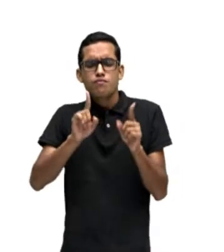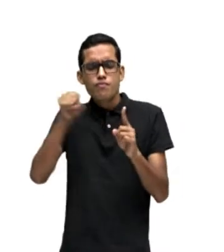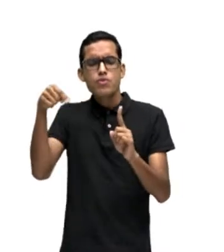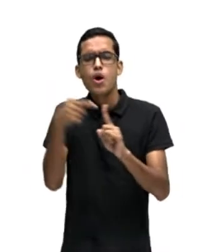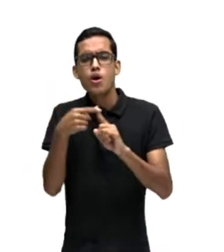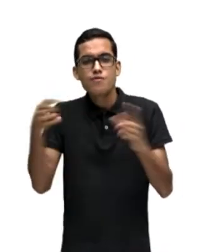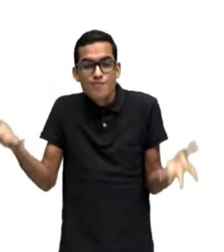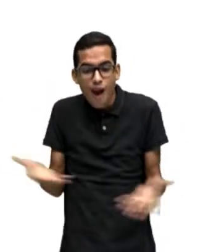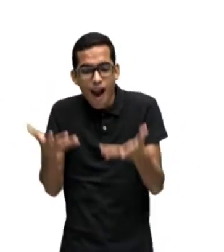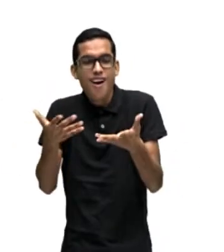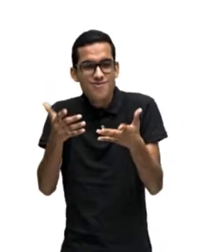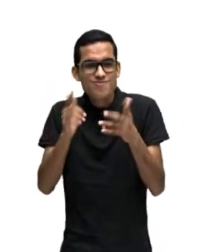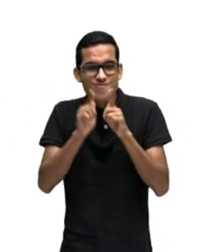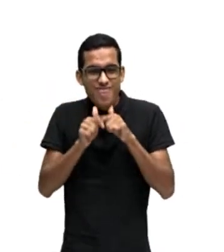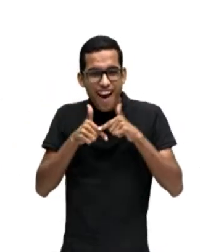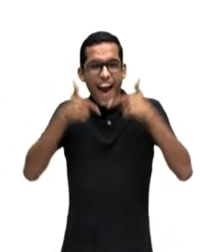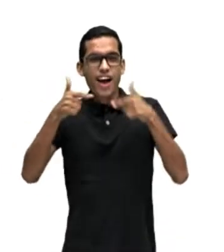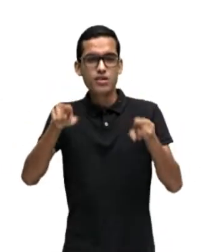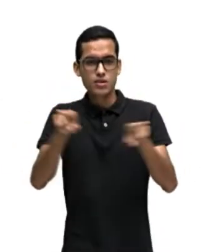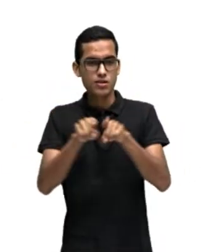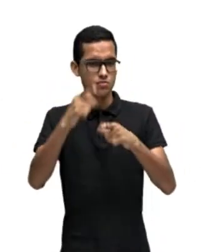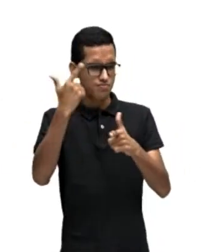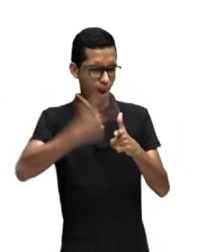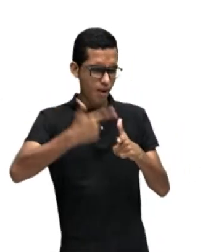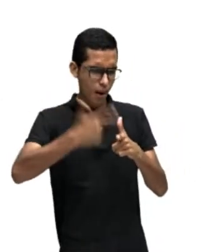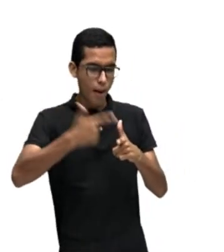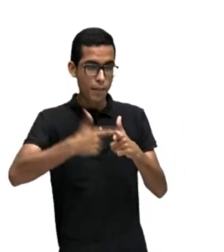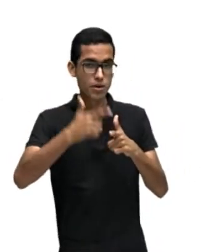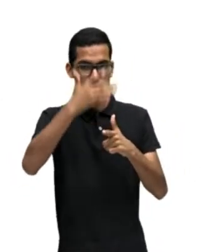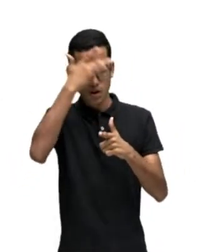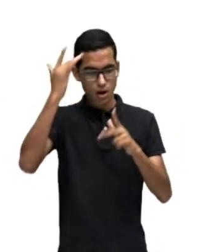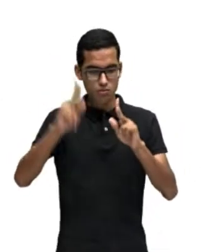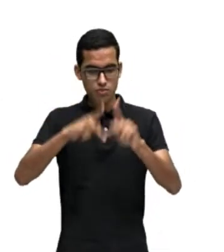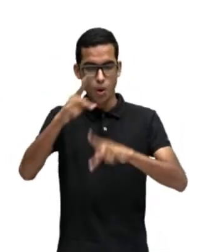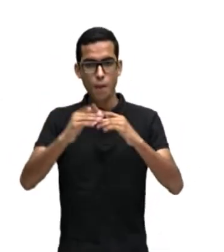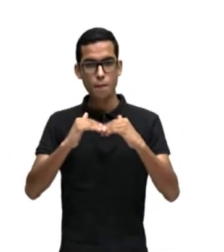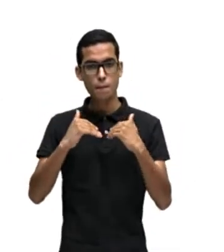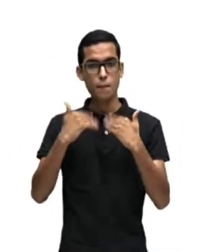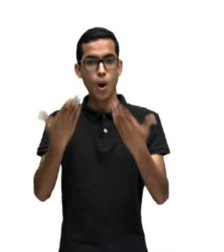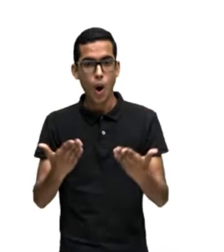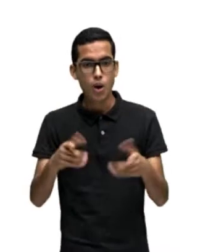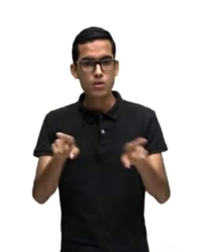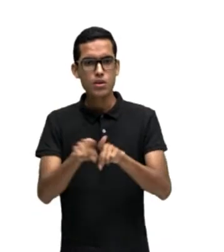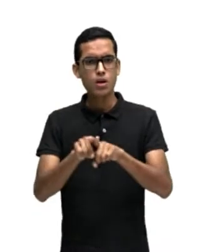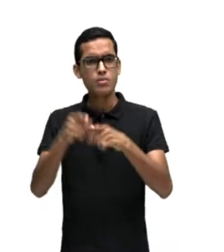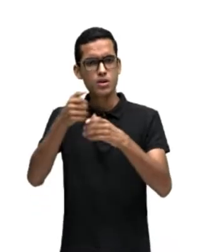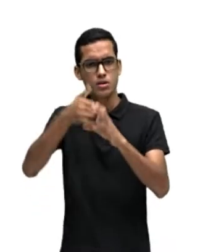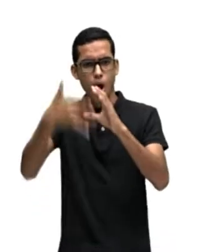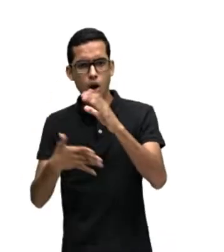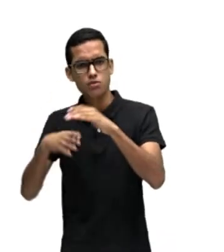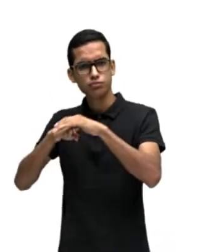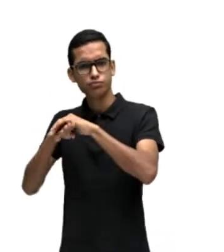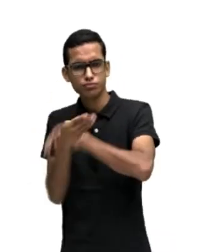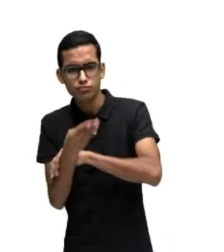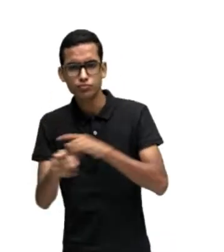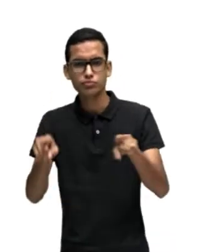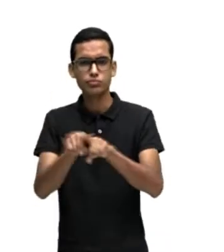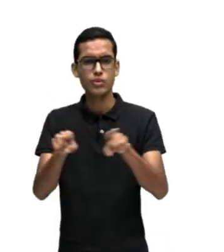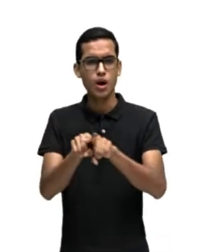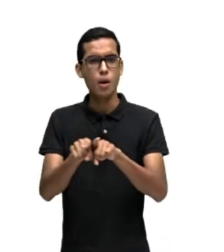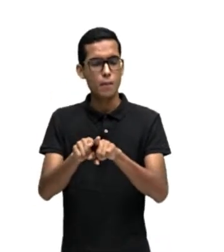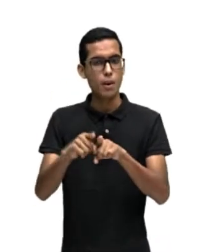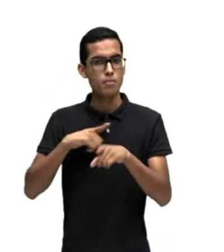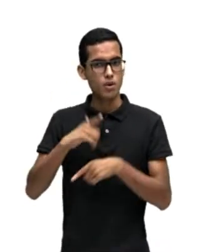nos espectadores, pelas situações cômicas, pela caracterização de tipos e de costumes, quanto pelo absurdo